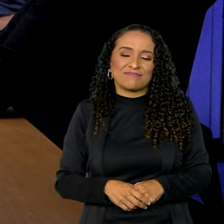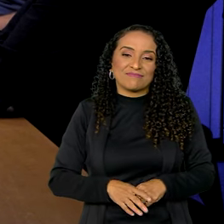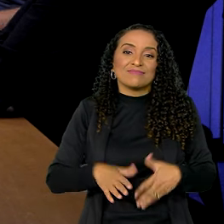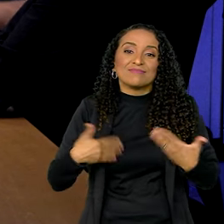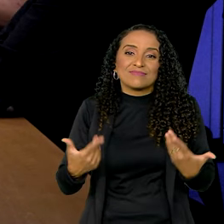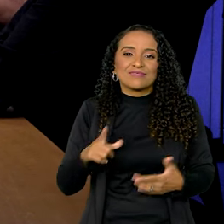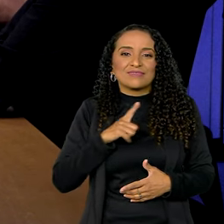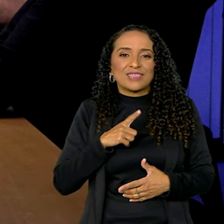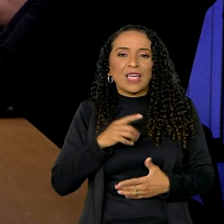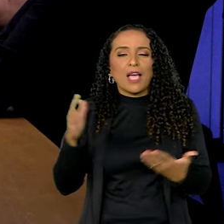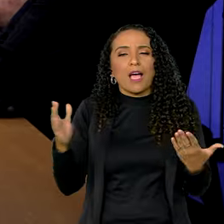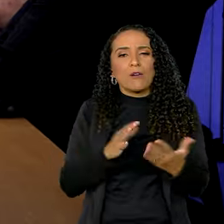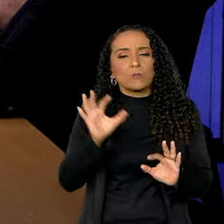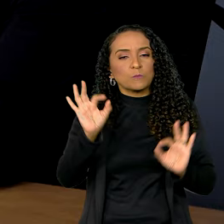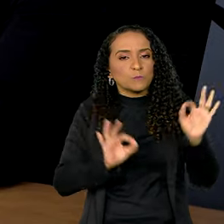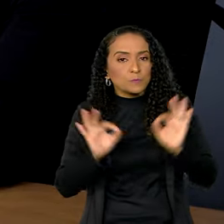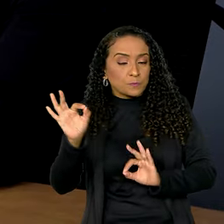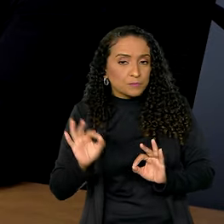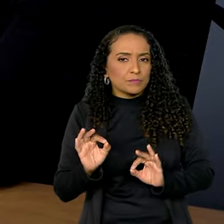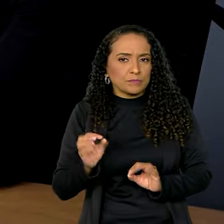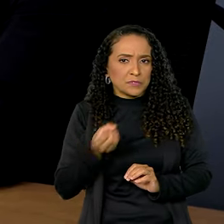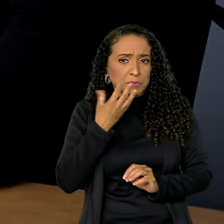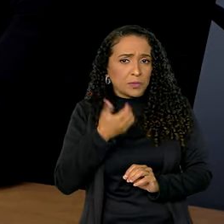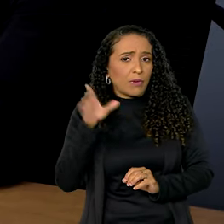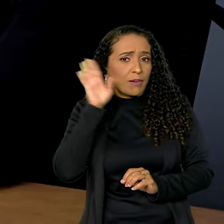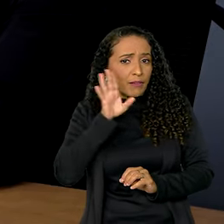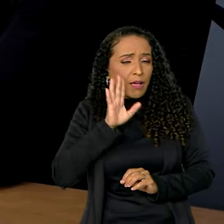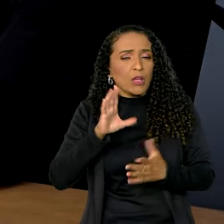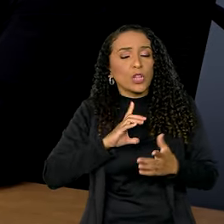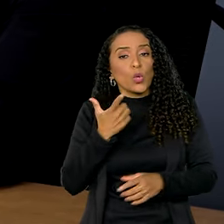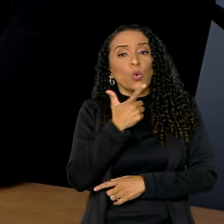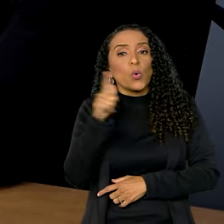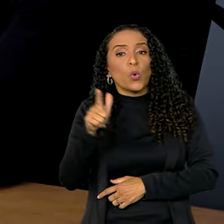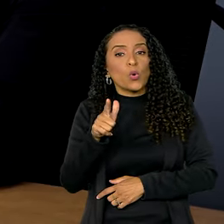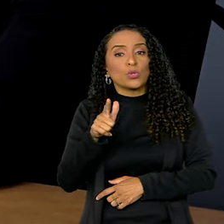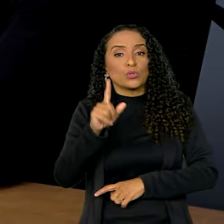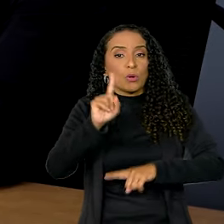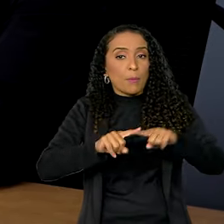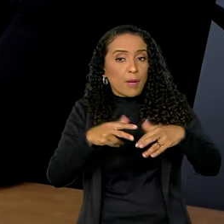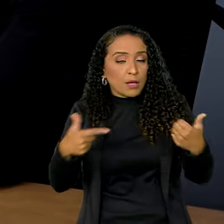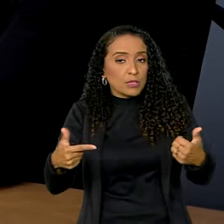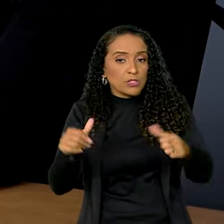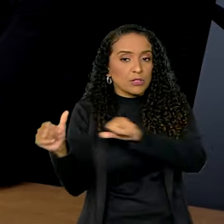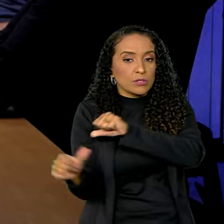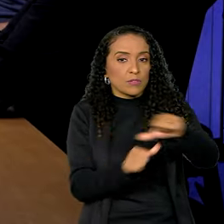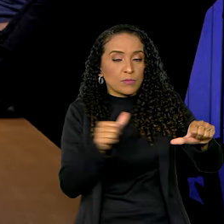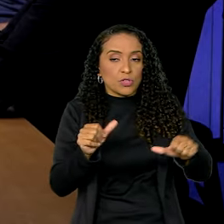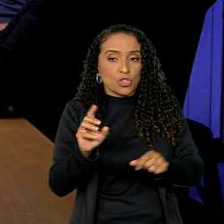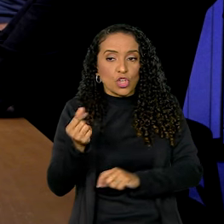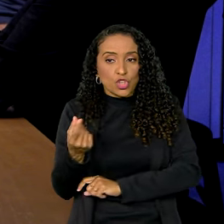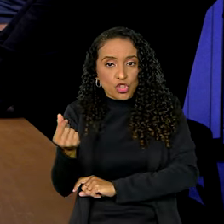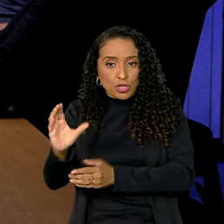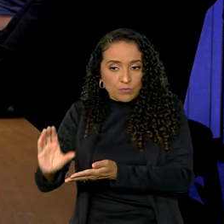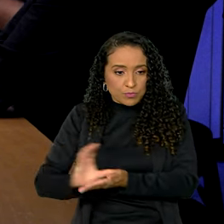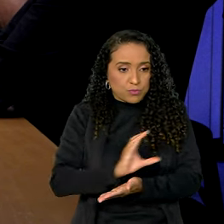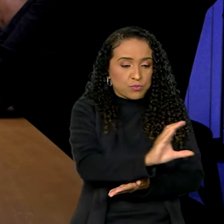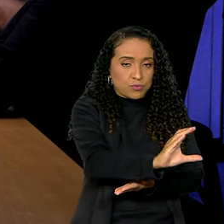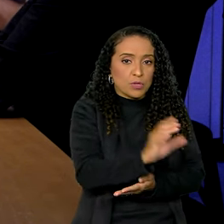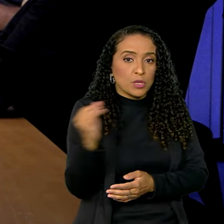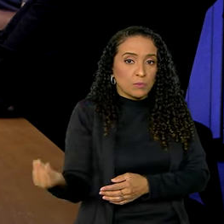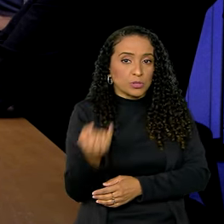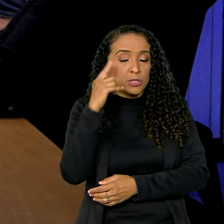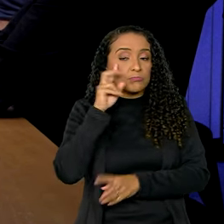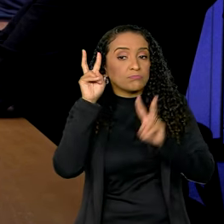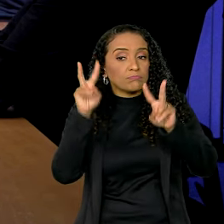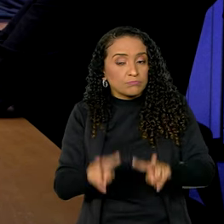gente a gente tem assim alguns arranjos interessantes mas tem um outro eh mecanismo de transferência de recursos muito importante que tem que